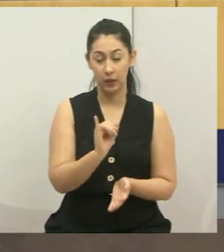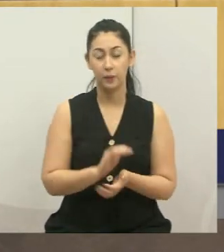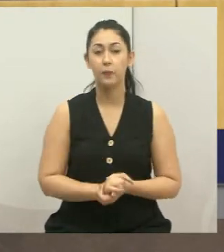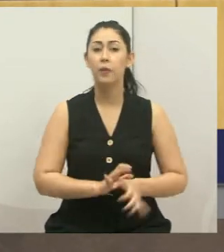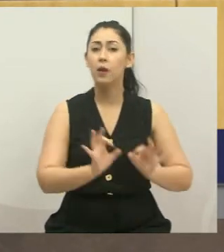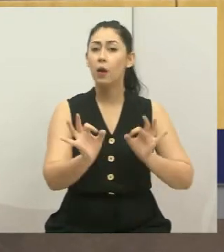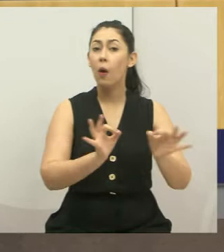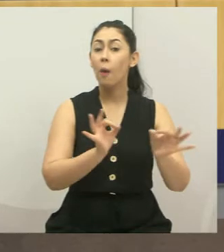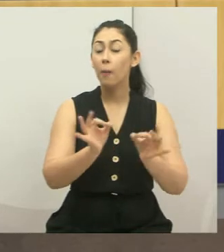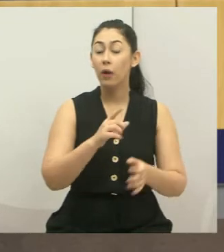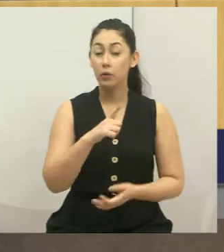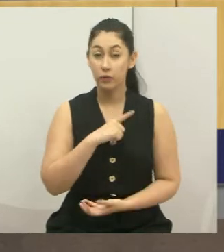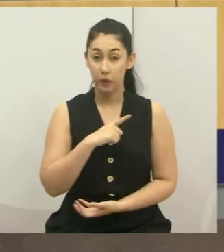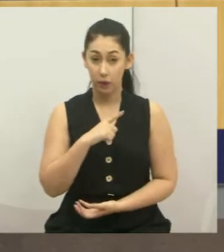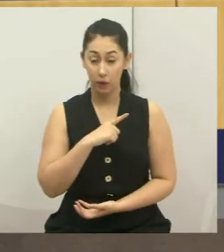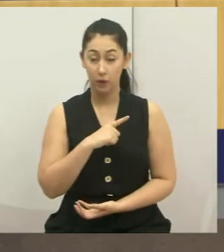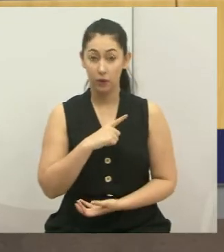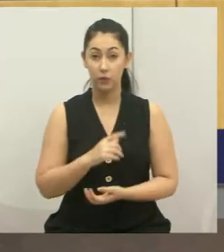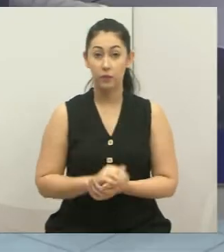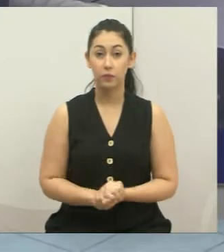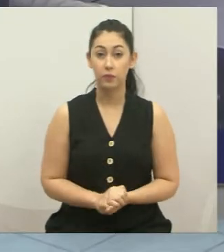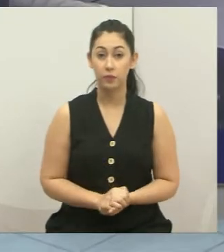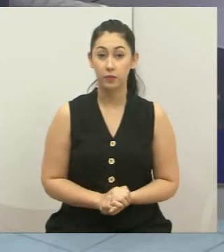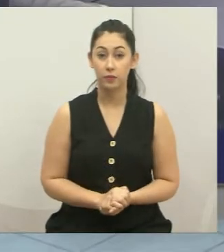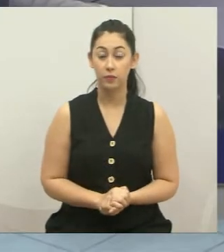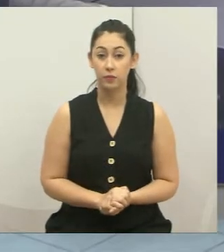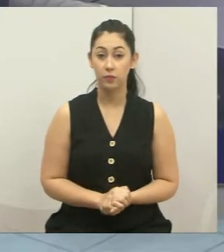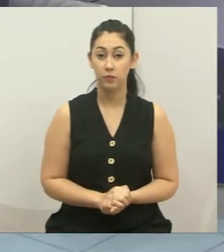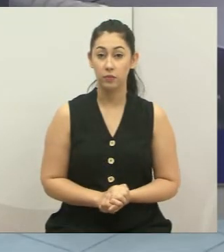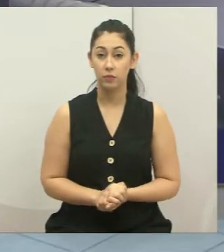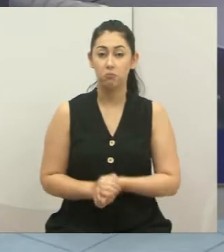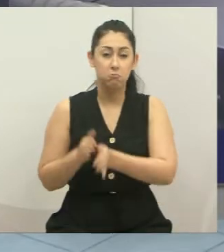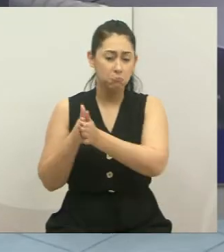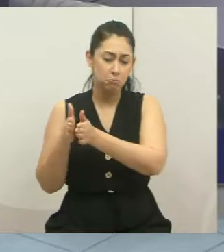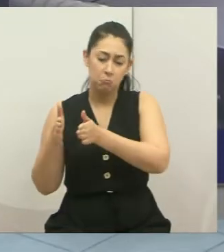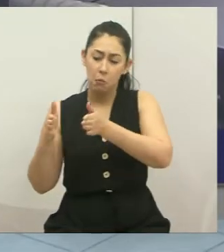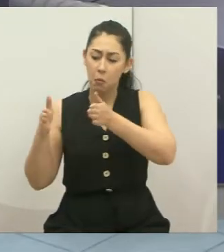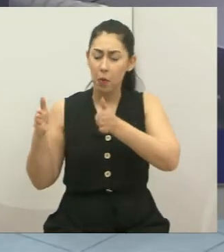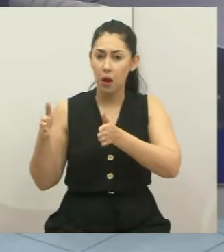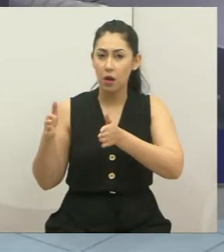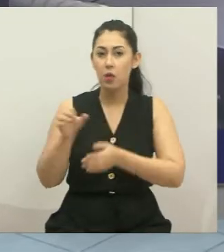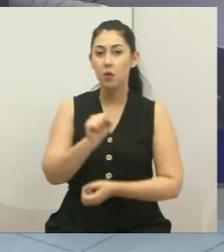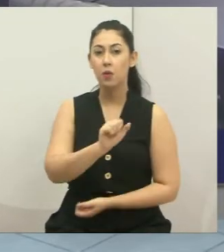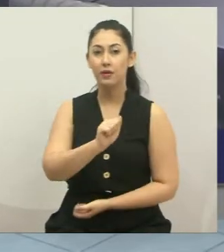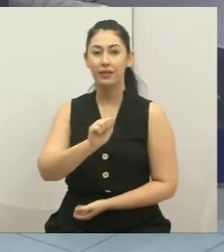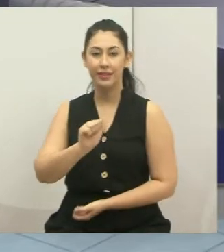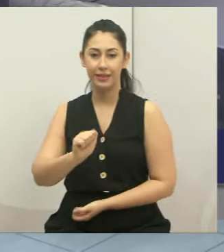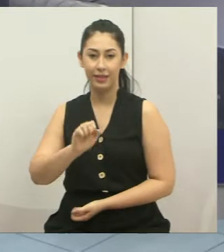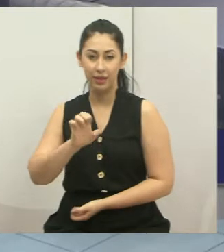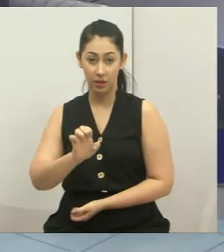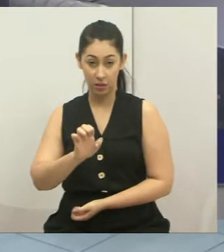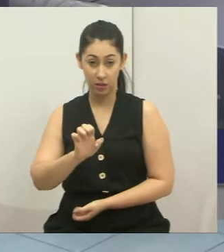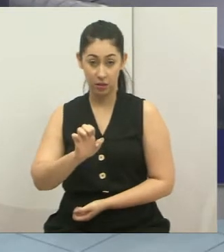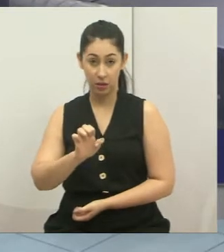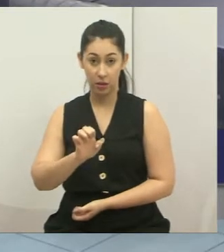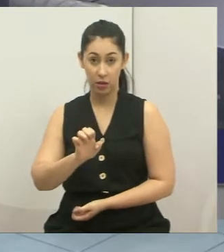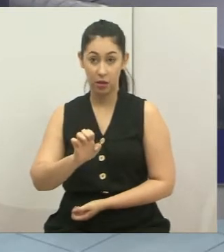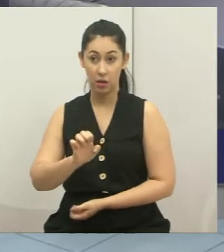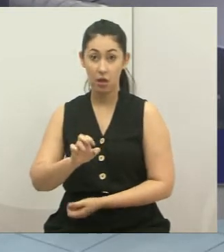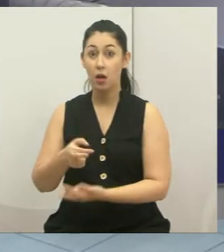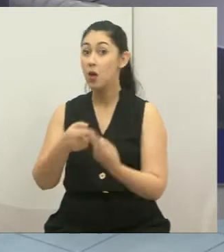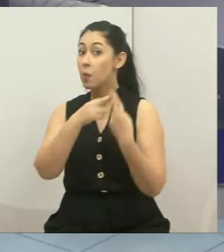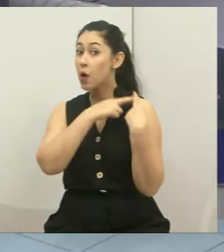ele contempla tanto a parte representada pelo SAI, que é água